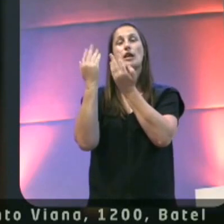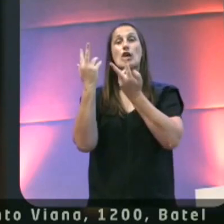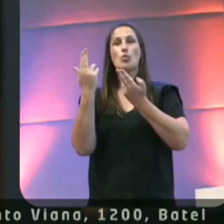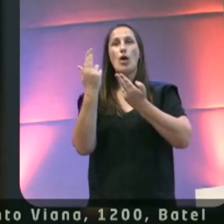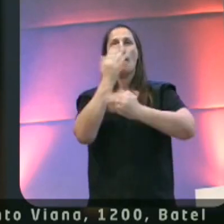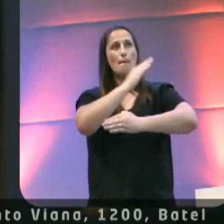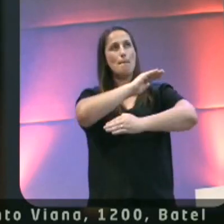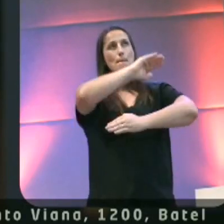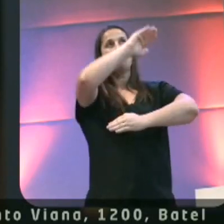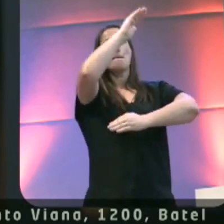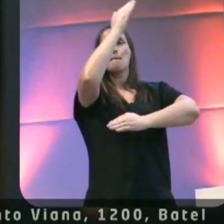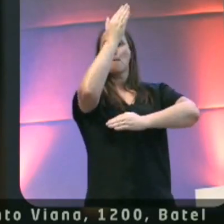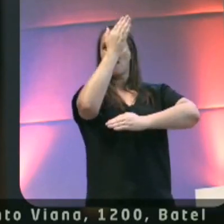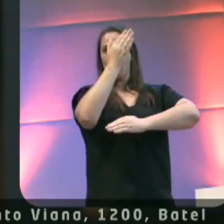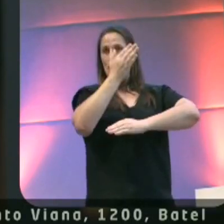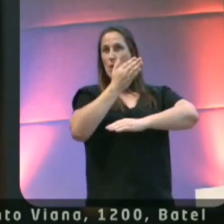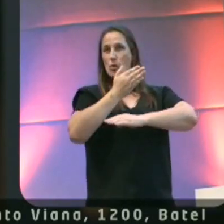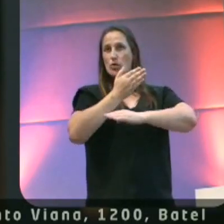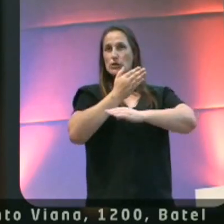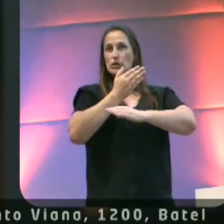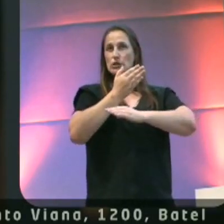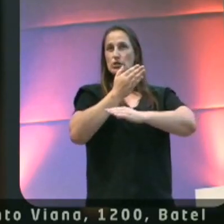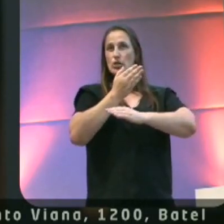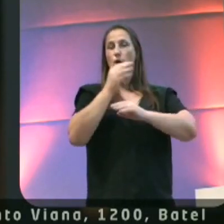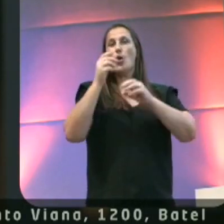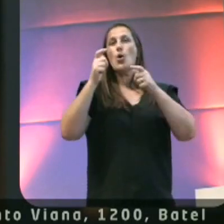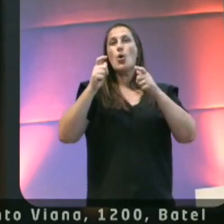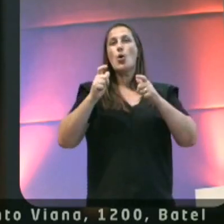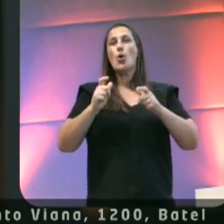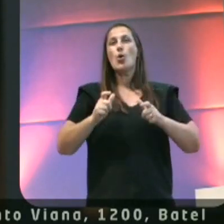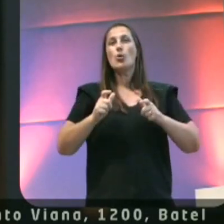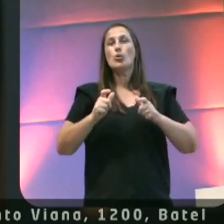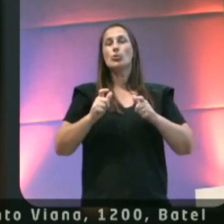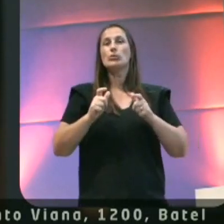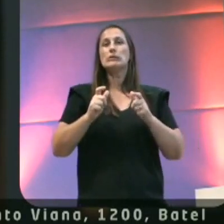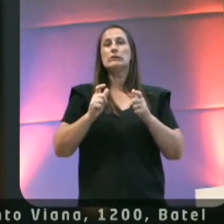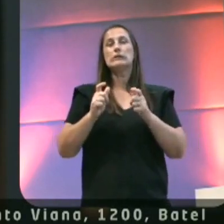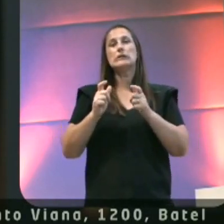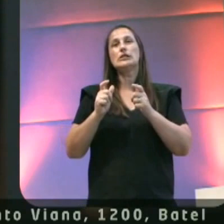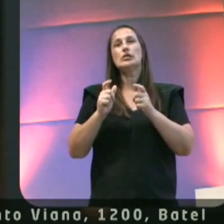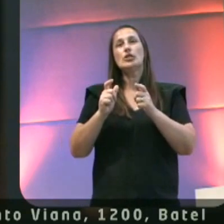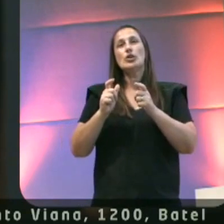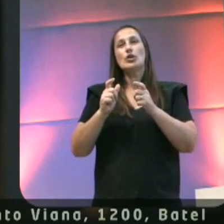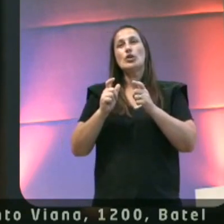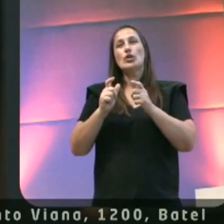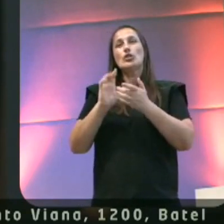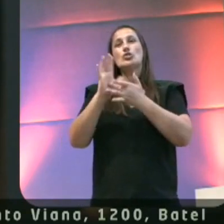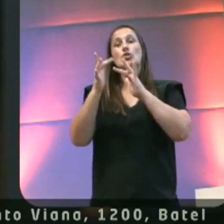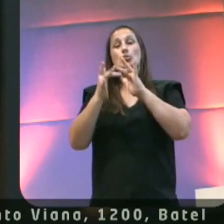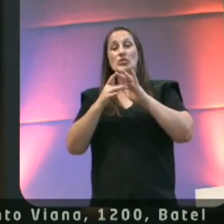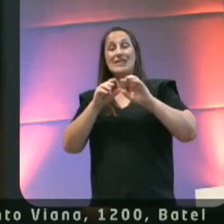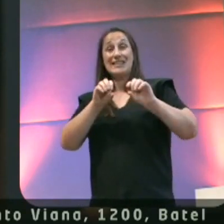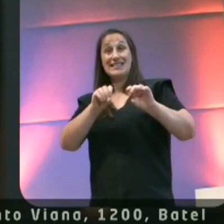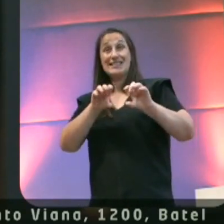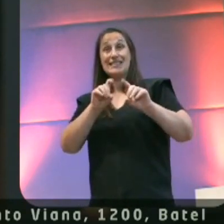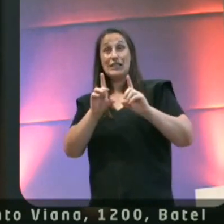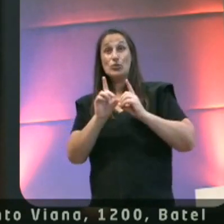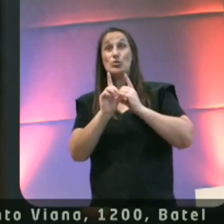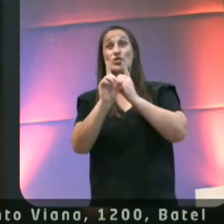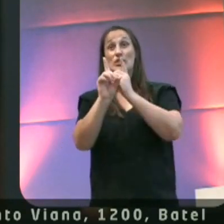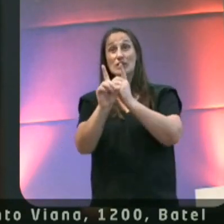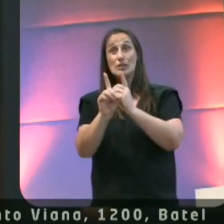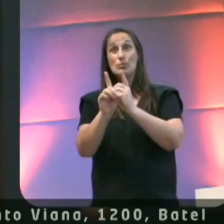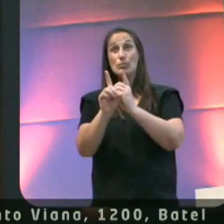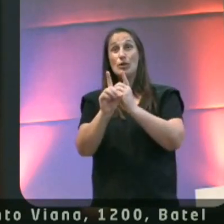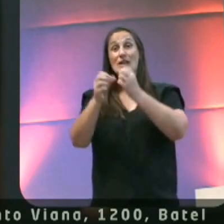queria preparar os seus discípulos para a sua partida, e ele queria falar sobre a sua volta um